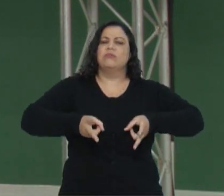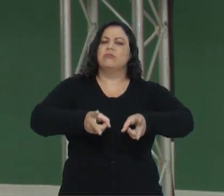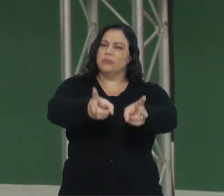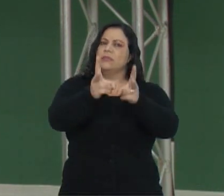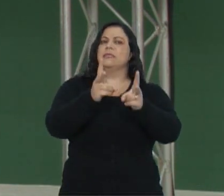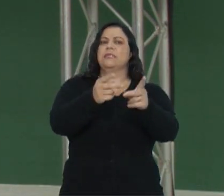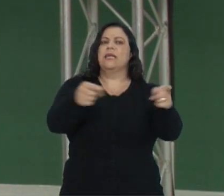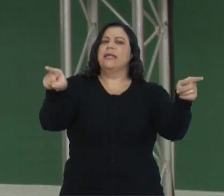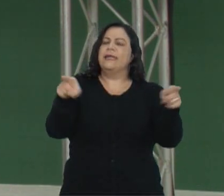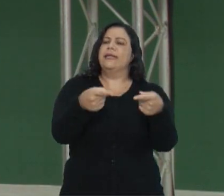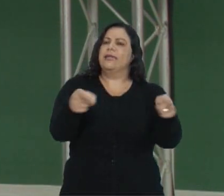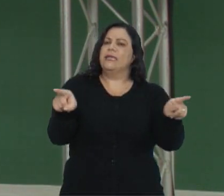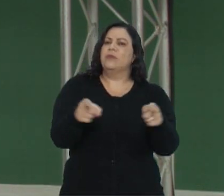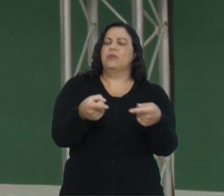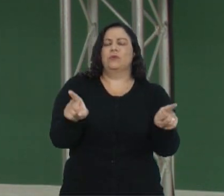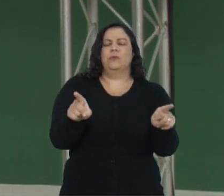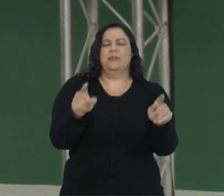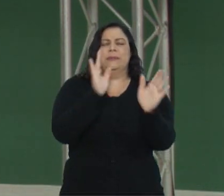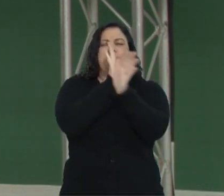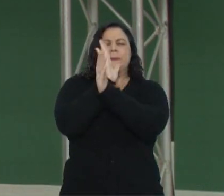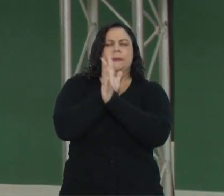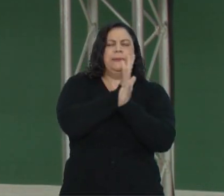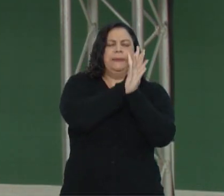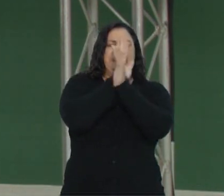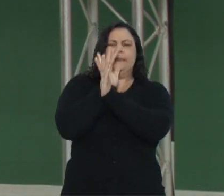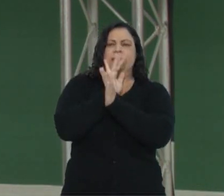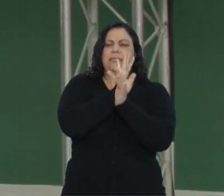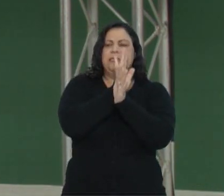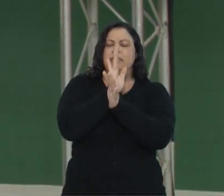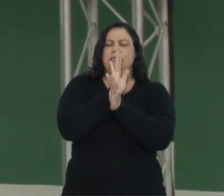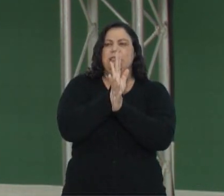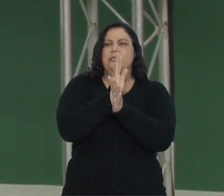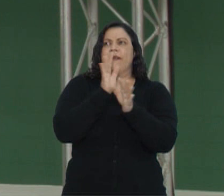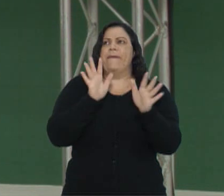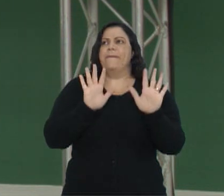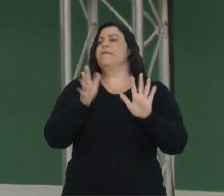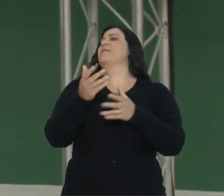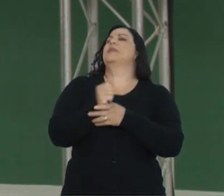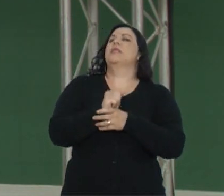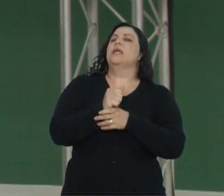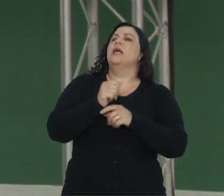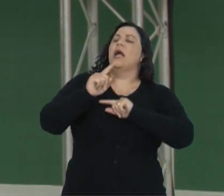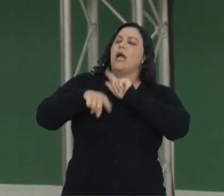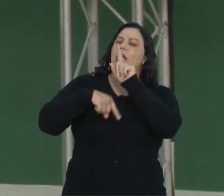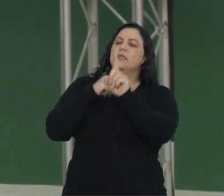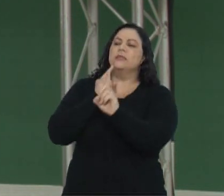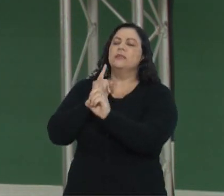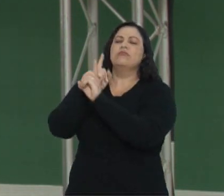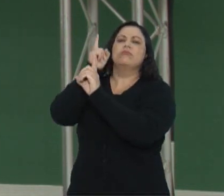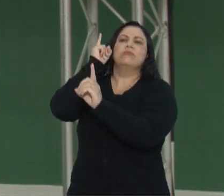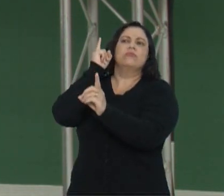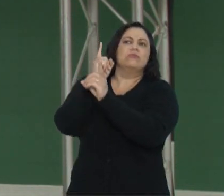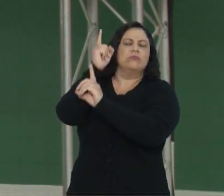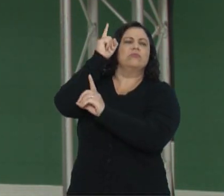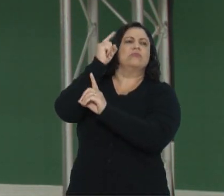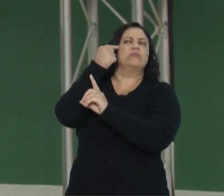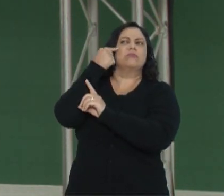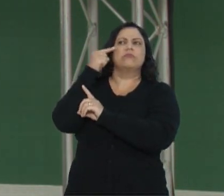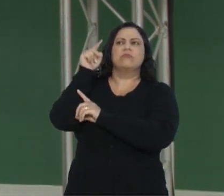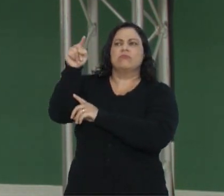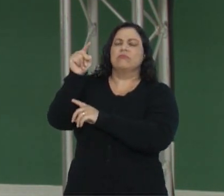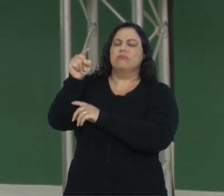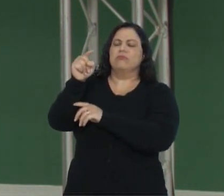ficou perdido aí no tempo, depois da sua morte, por uns 100 e poucos anos, até ser descoberto de novo